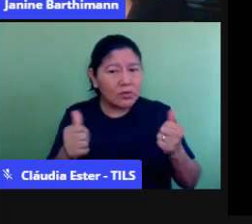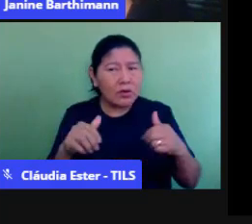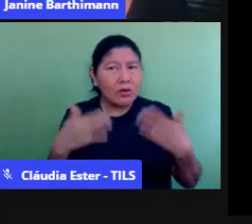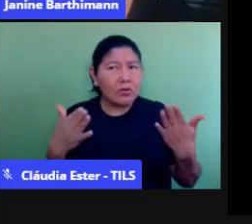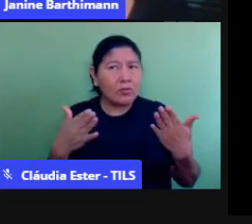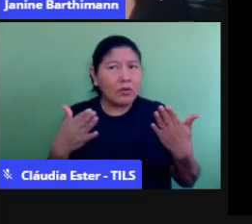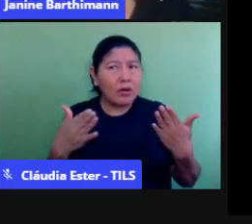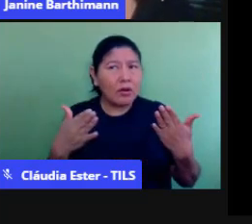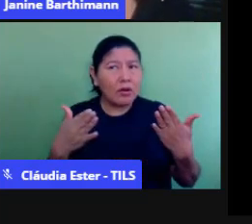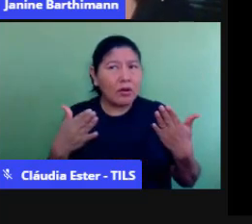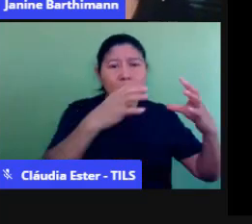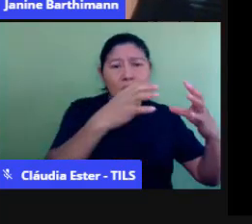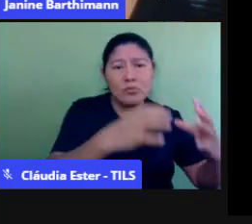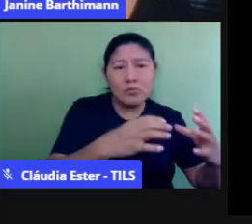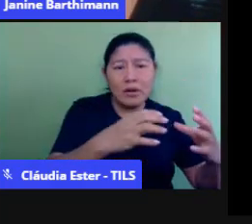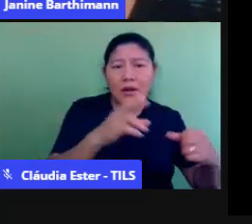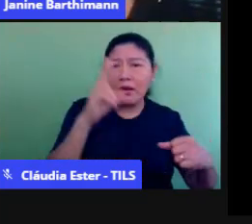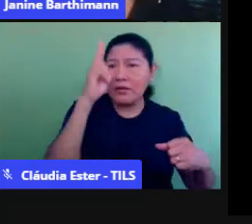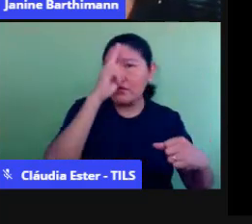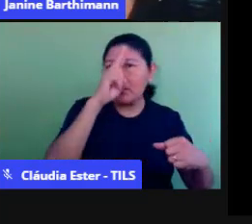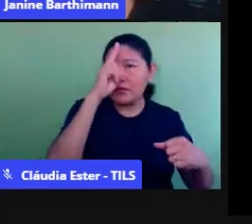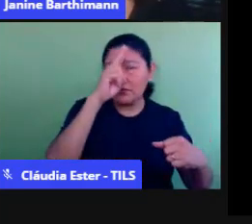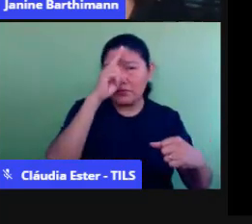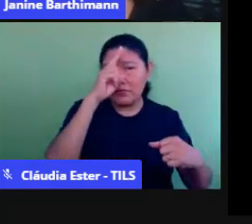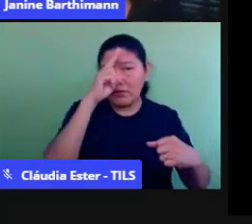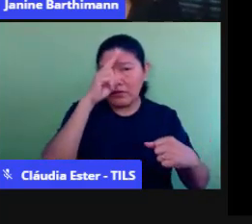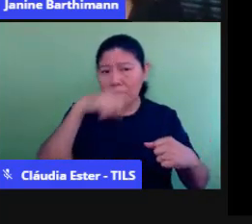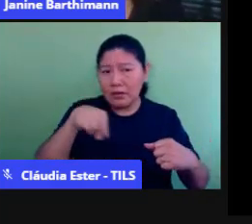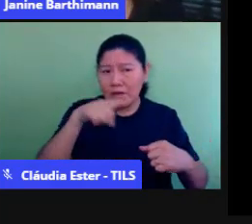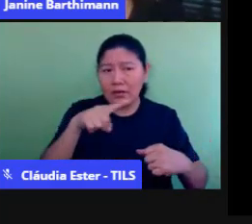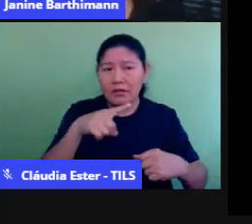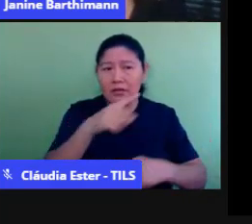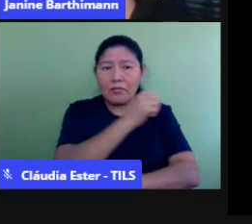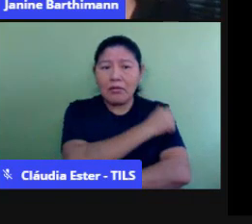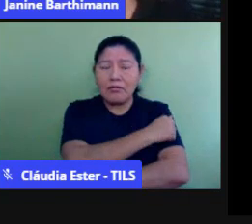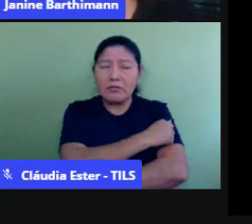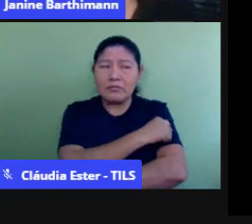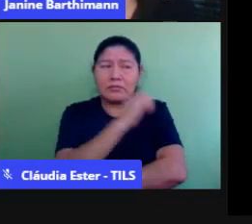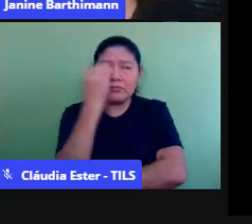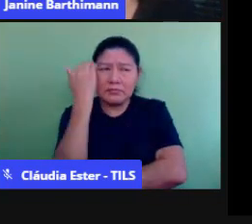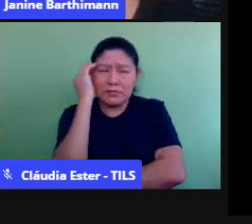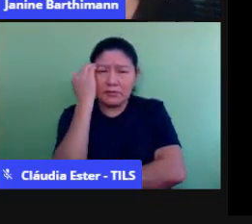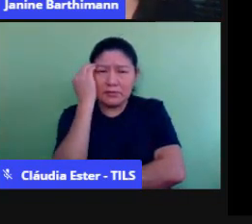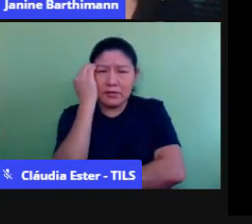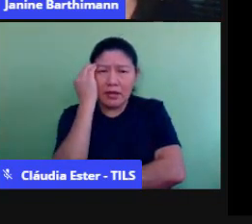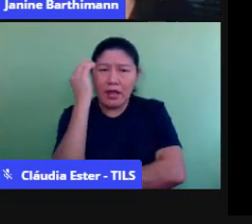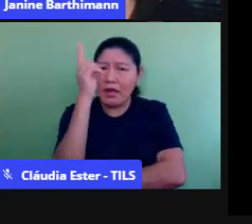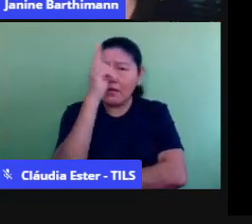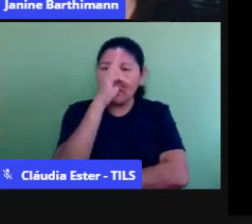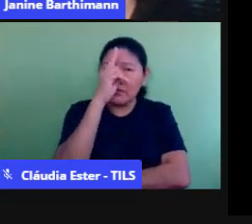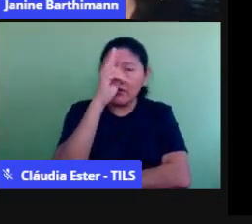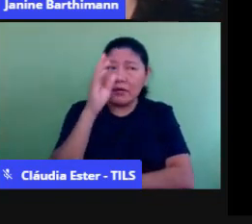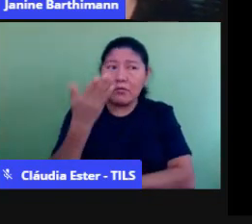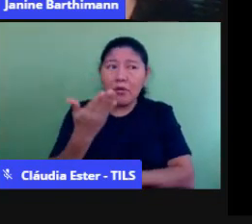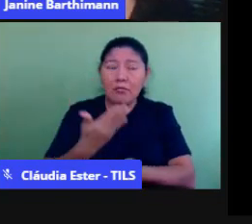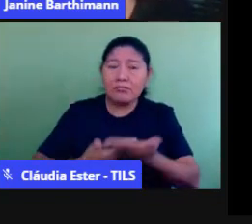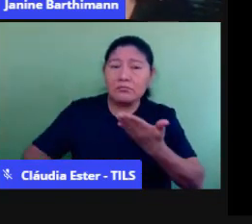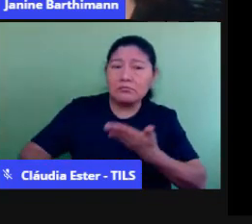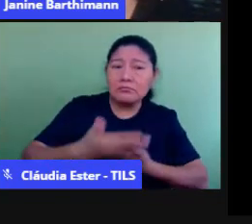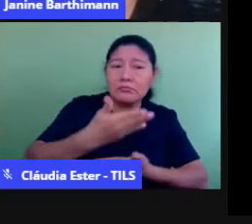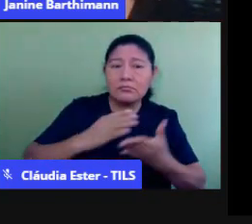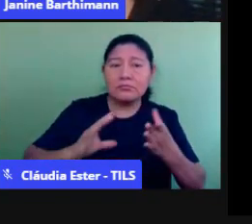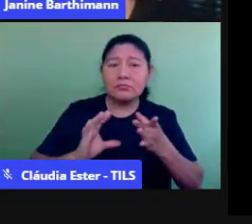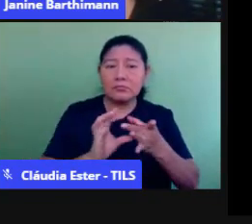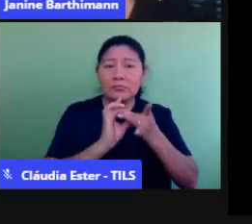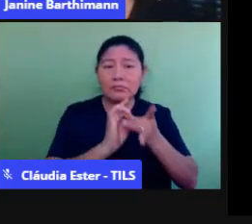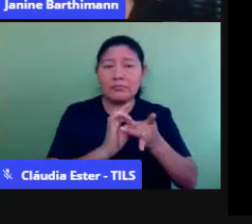vivido naquele período em que eu estou buscando entender a história? Qual a relação